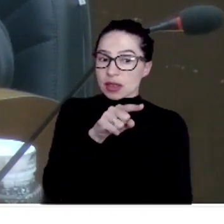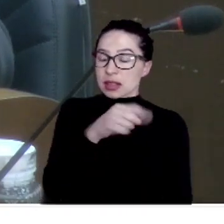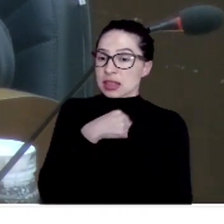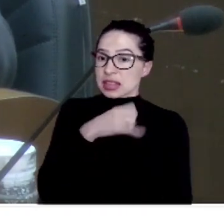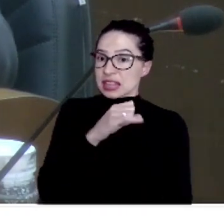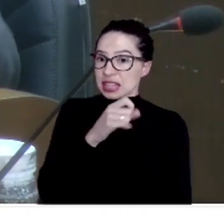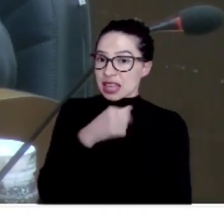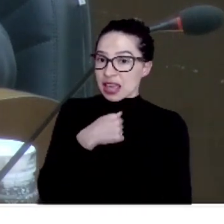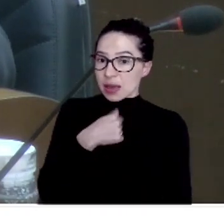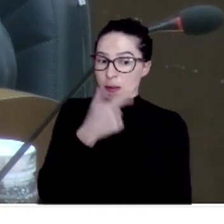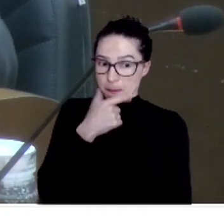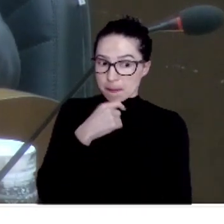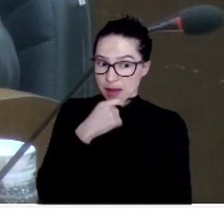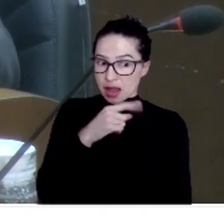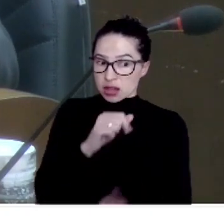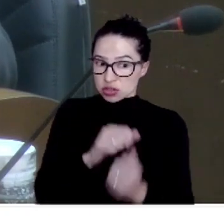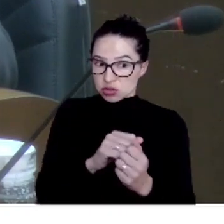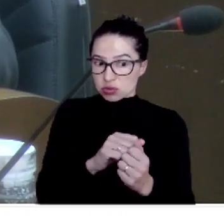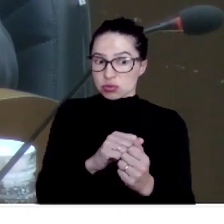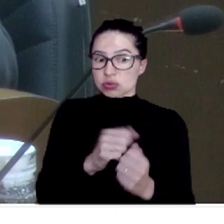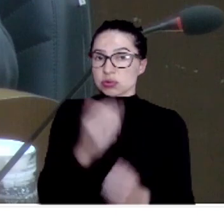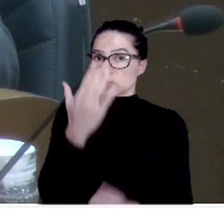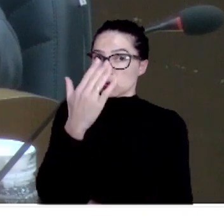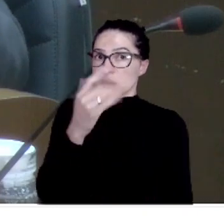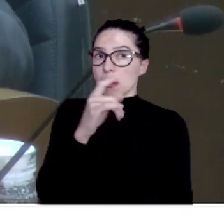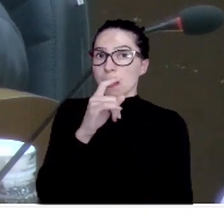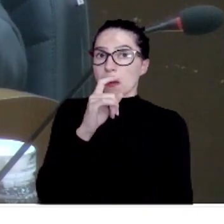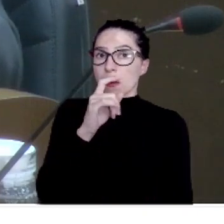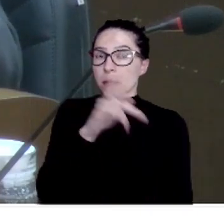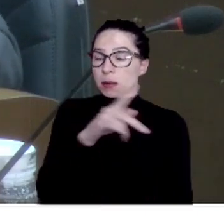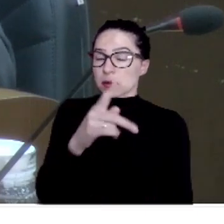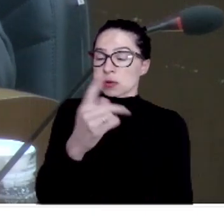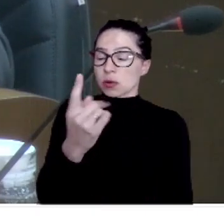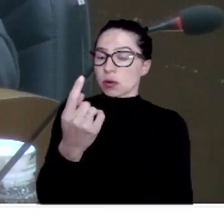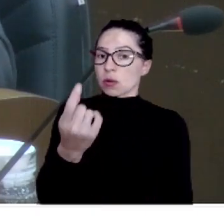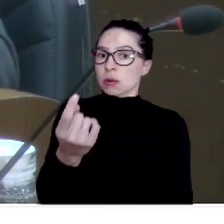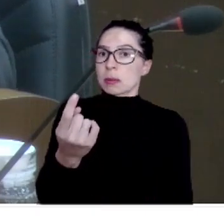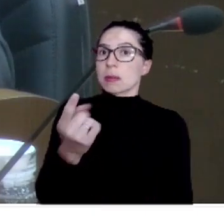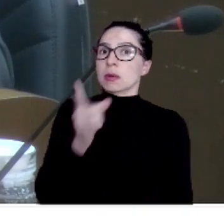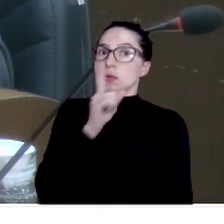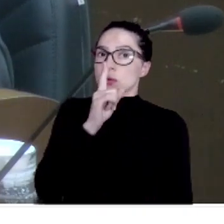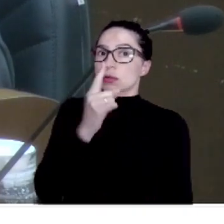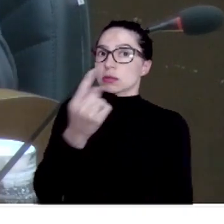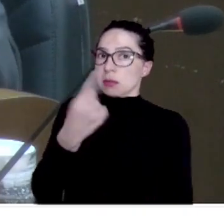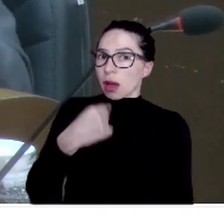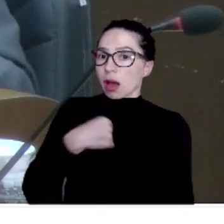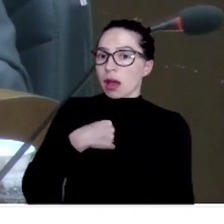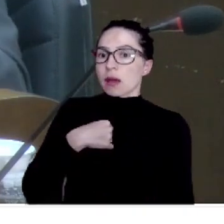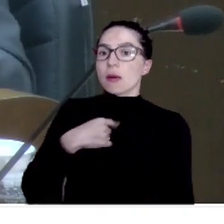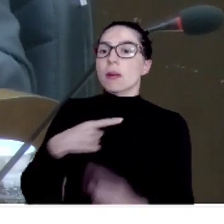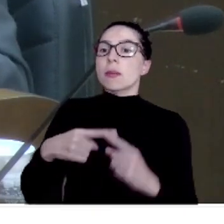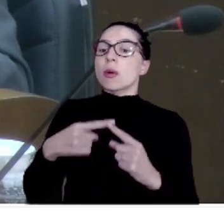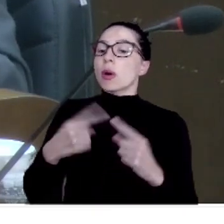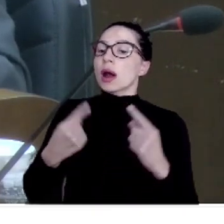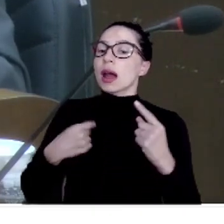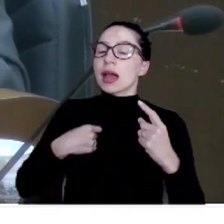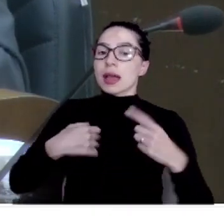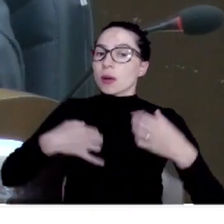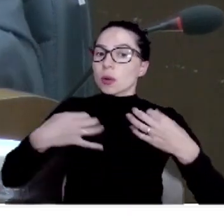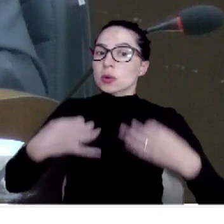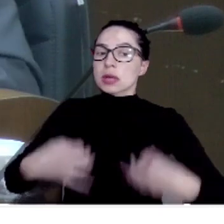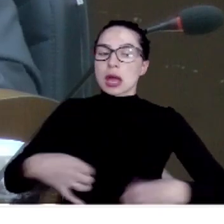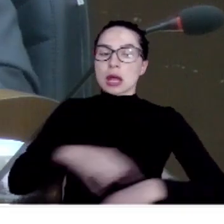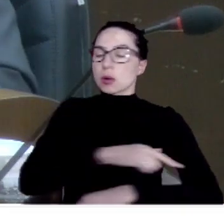chamado a atenção por um professor ou uma professora, é porque não estava condizendo com a educação